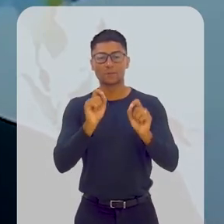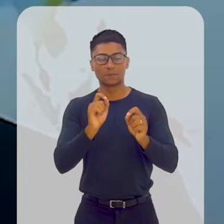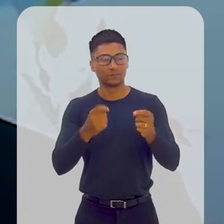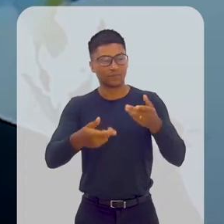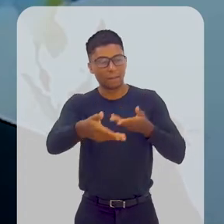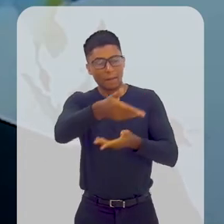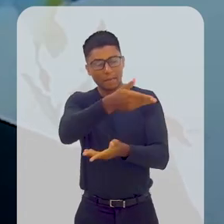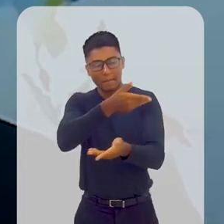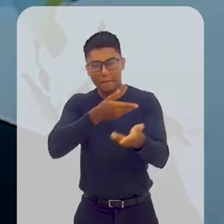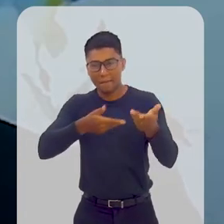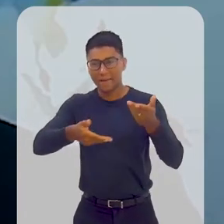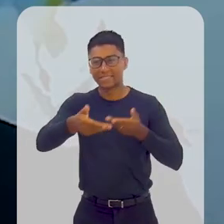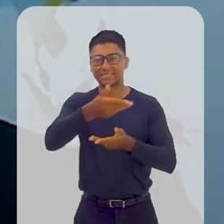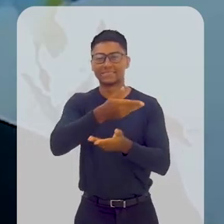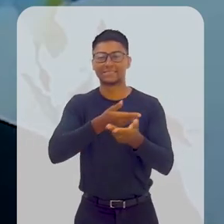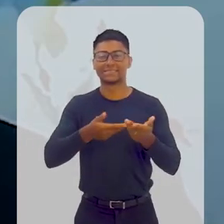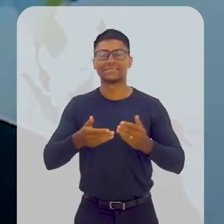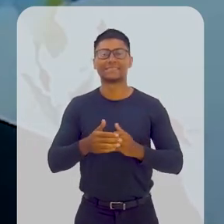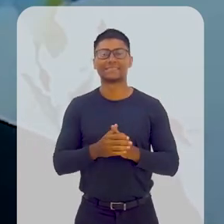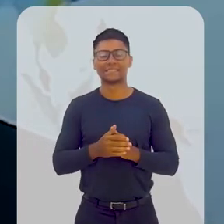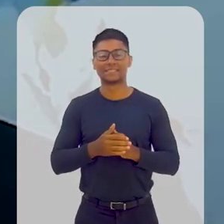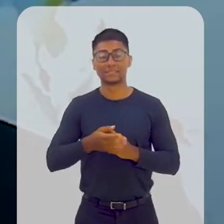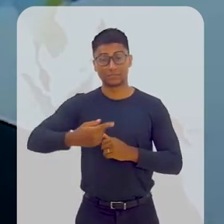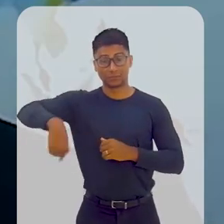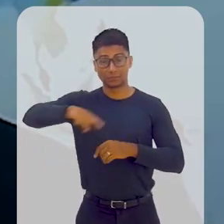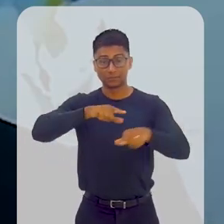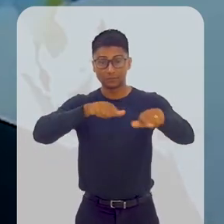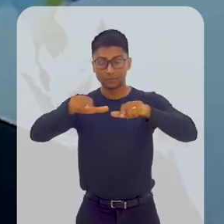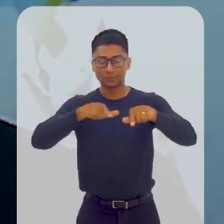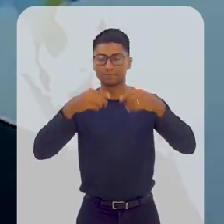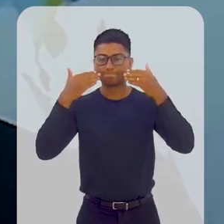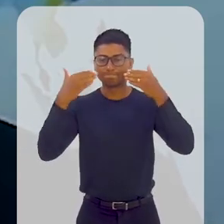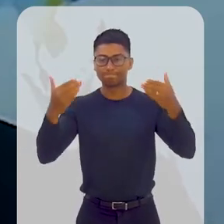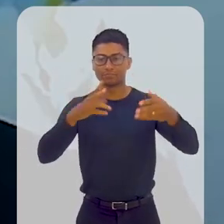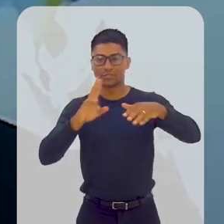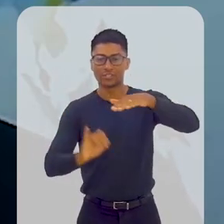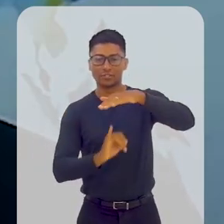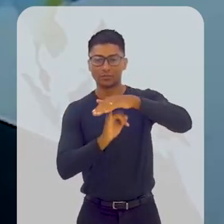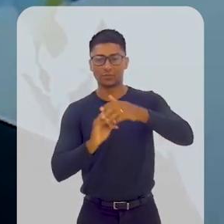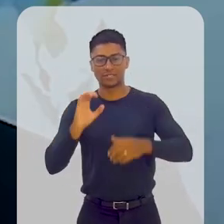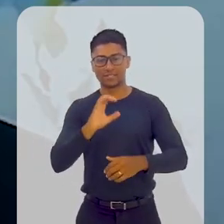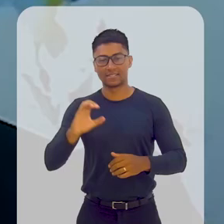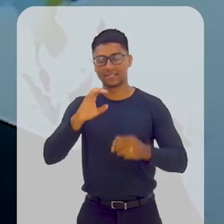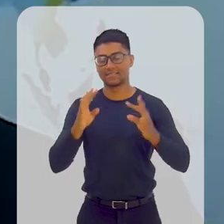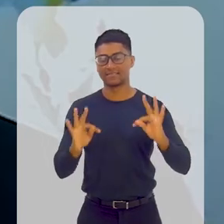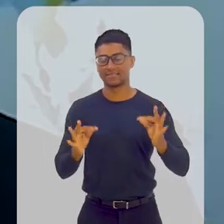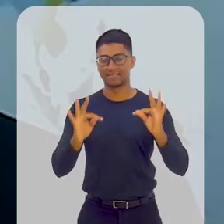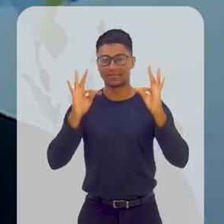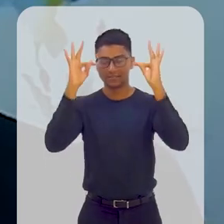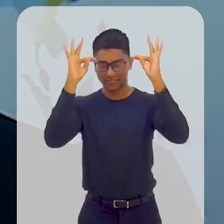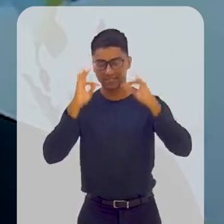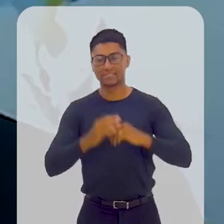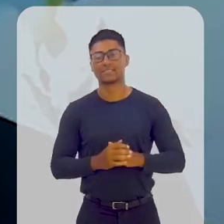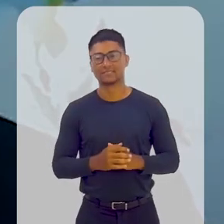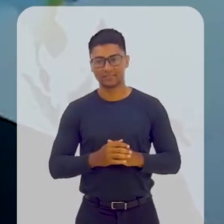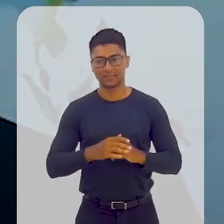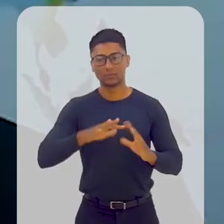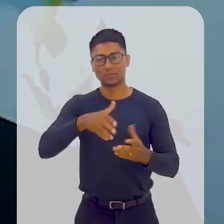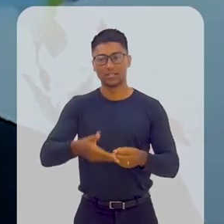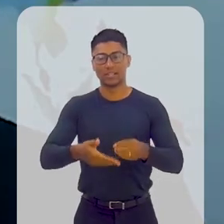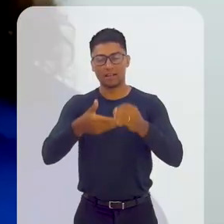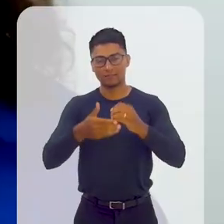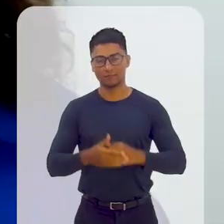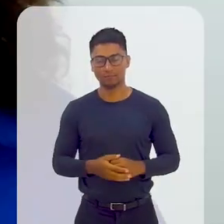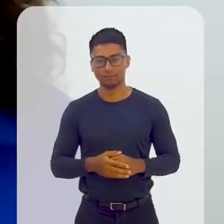compartilhando com todos o nosso trabalho no Instituto de Ciência, Tecnologia e Inovação